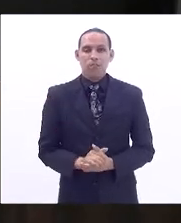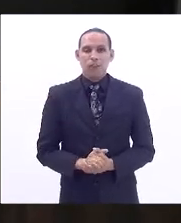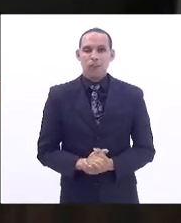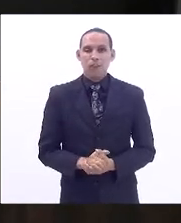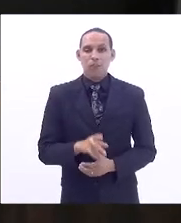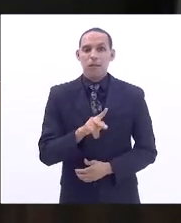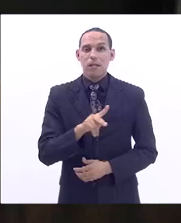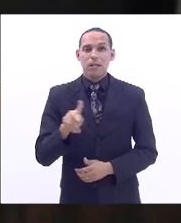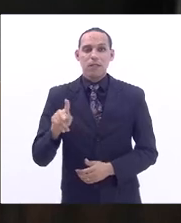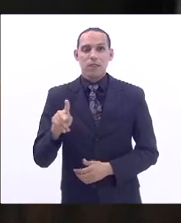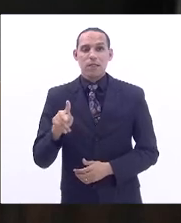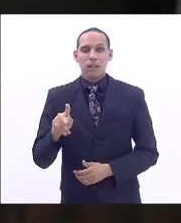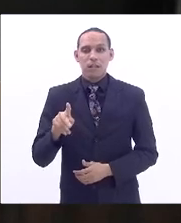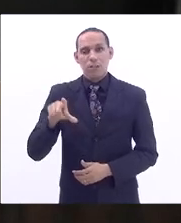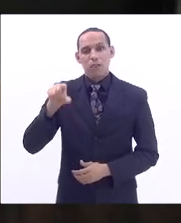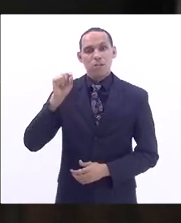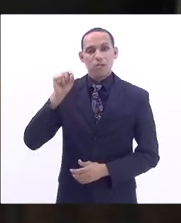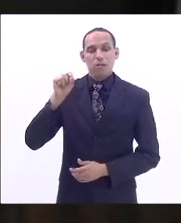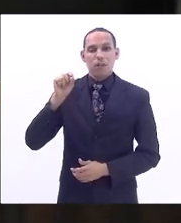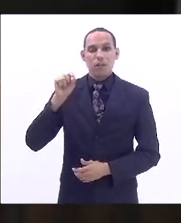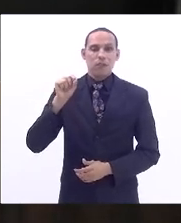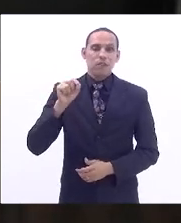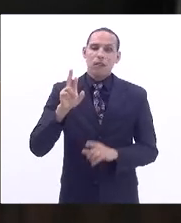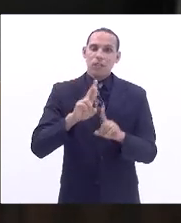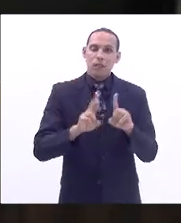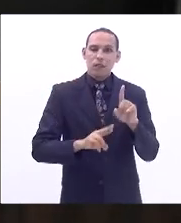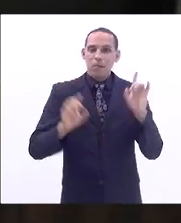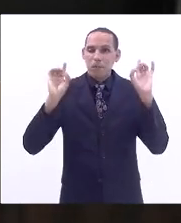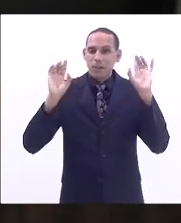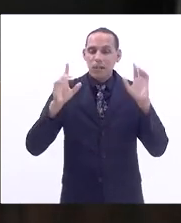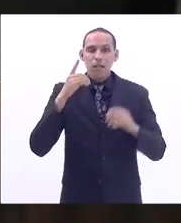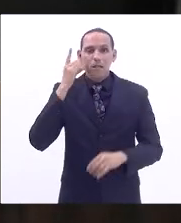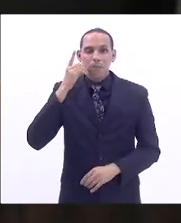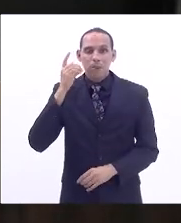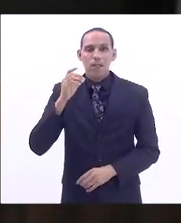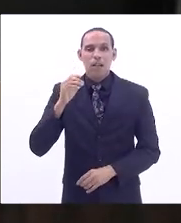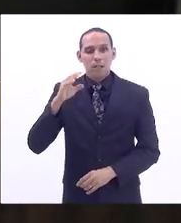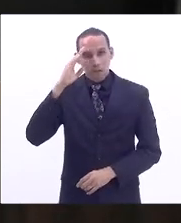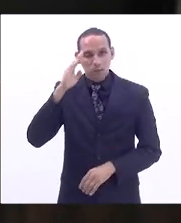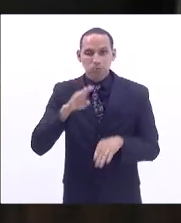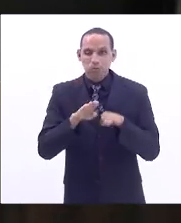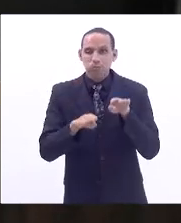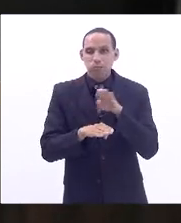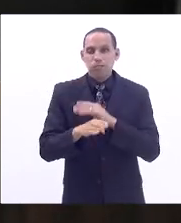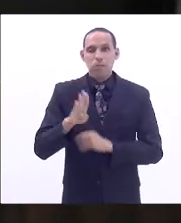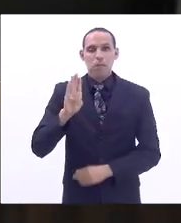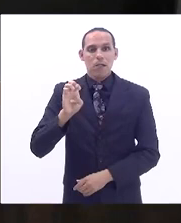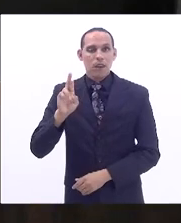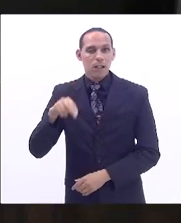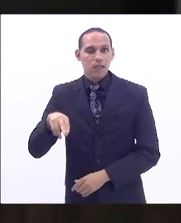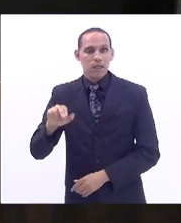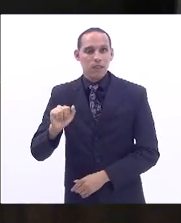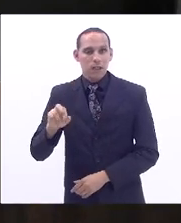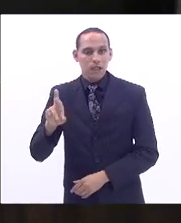a presidência adesiva na relator especial Deputado Subtenente Bernardo